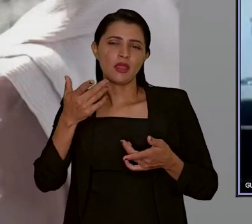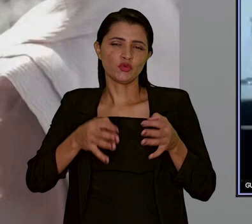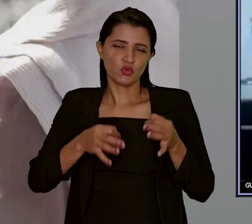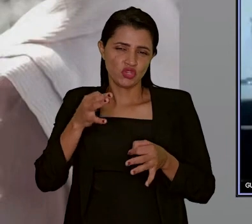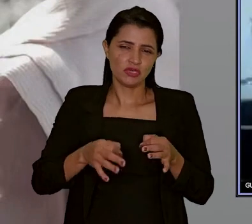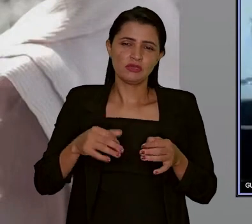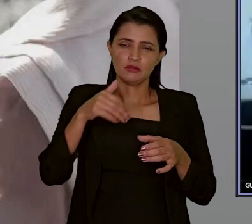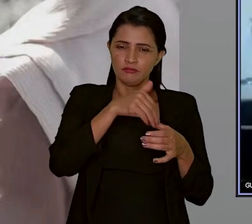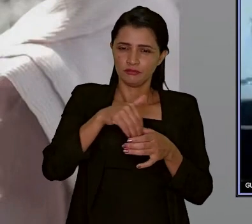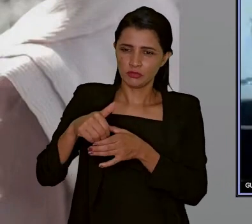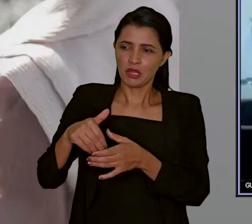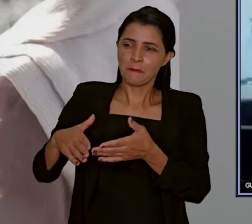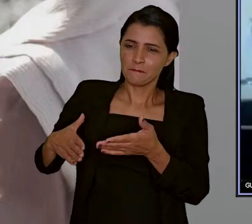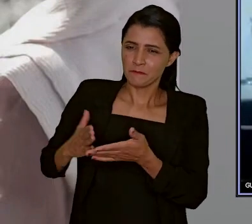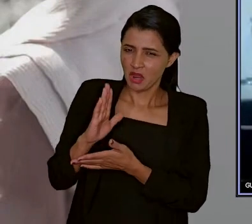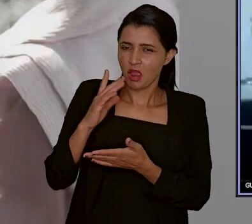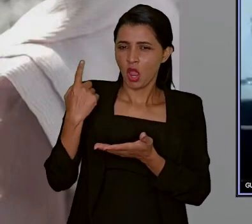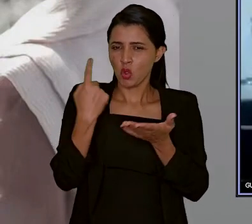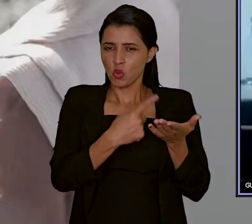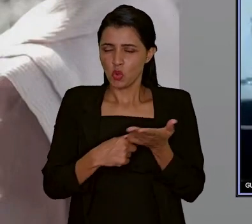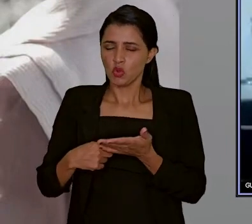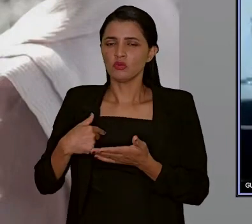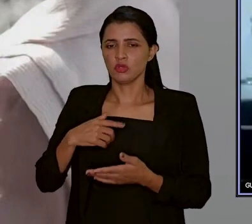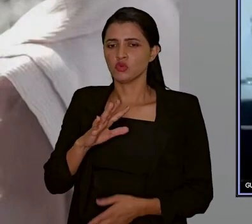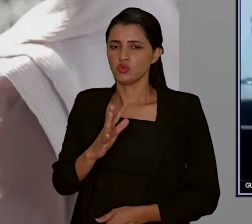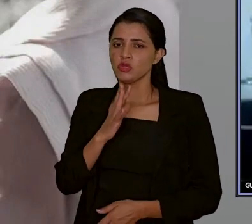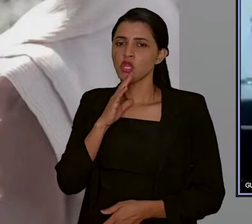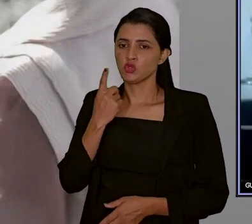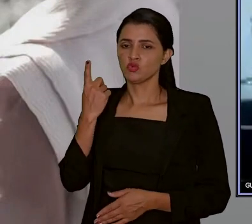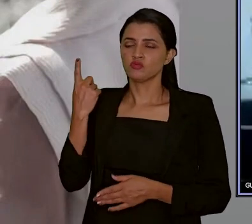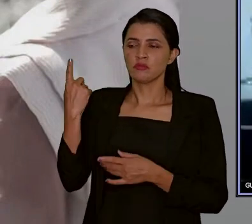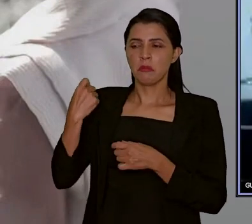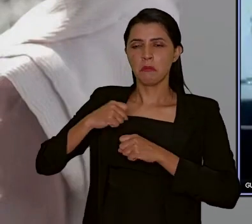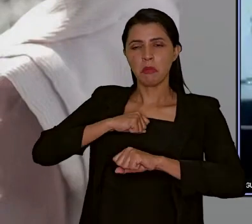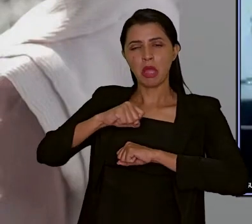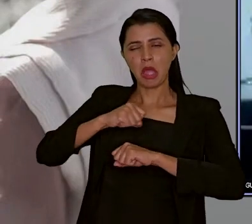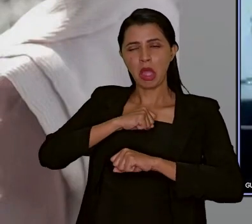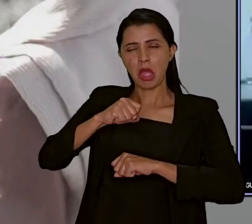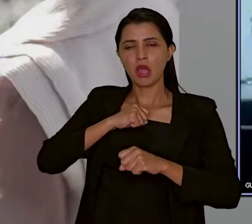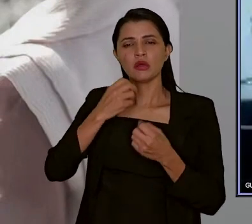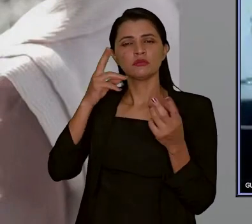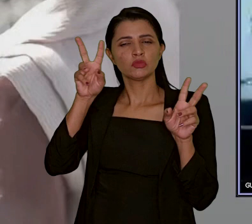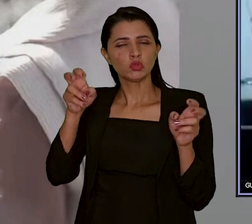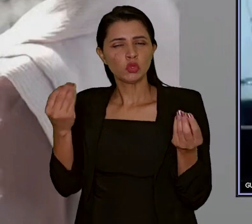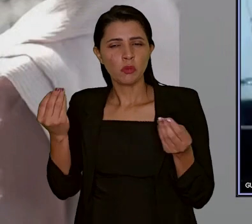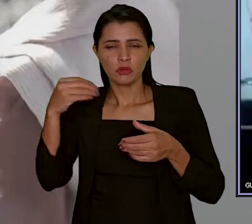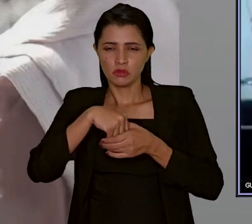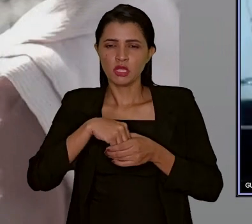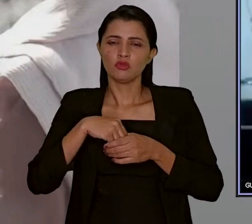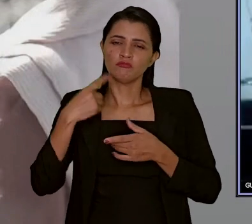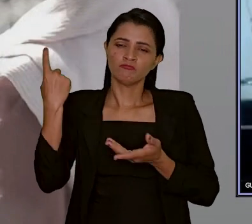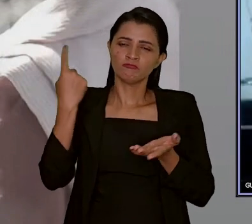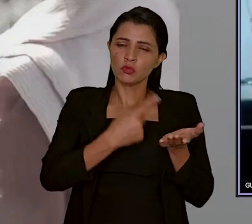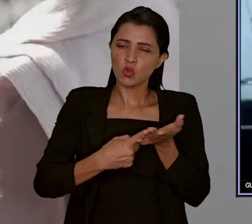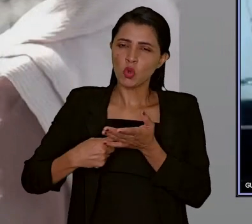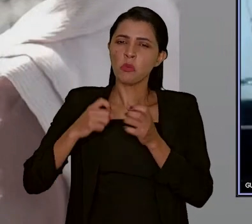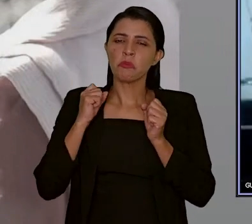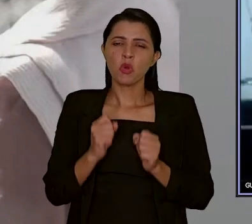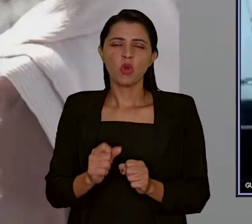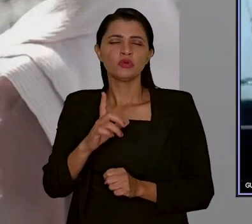conheço um debate muito intenso sobre se nesse acordo poderia haver,